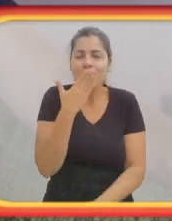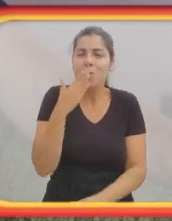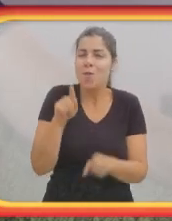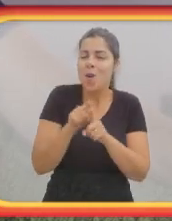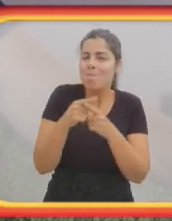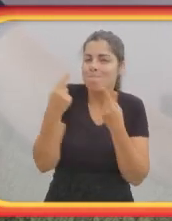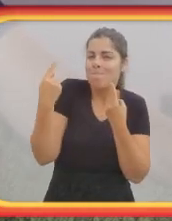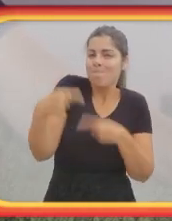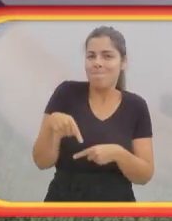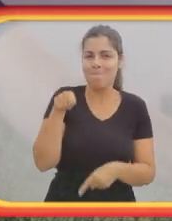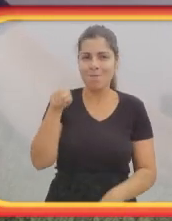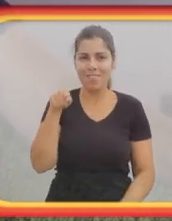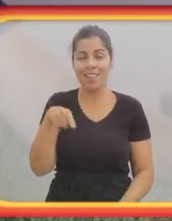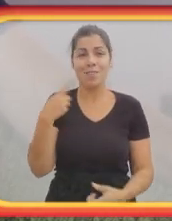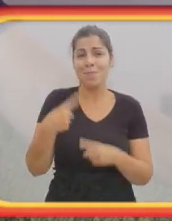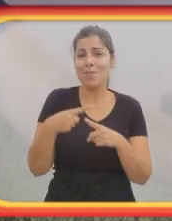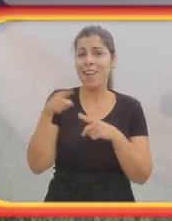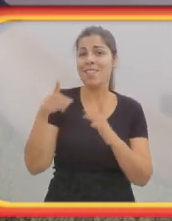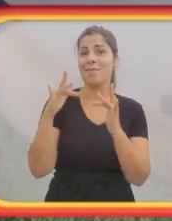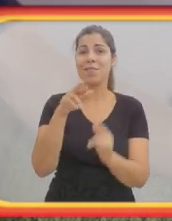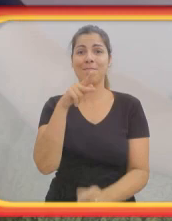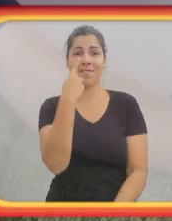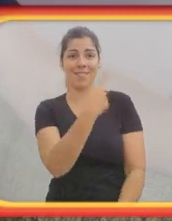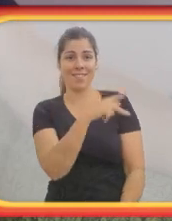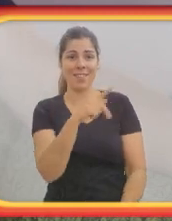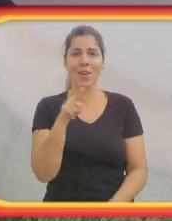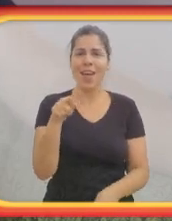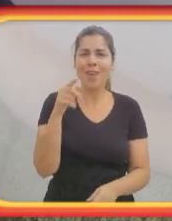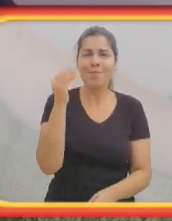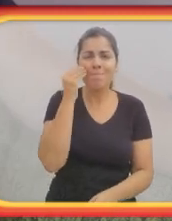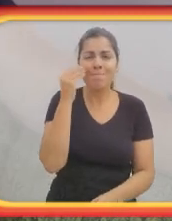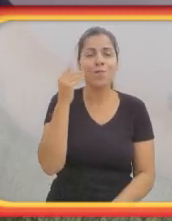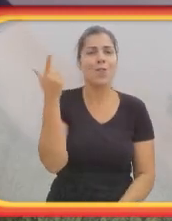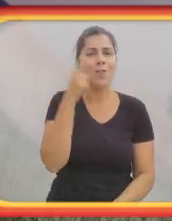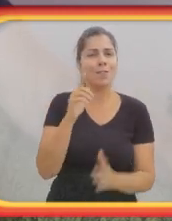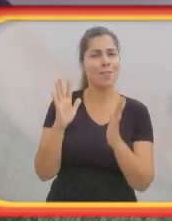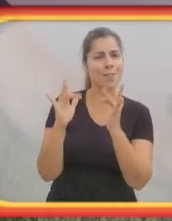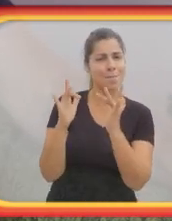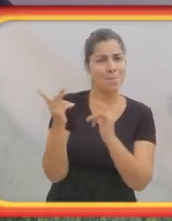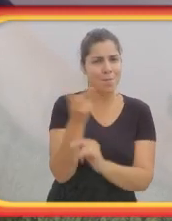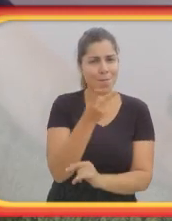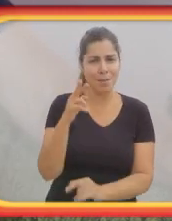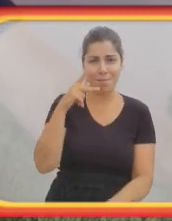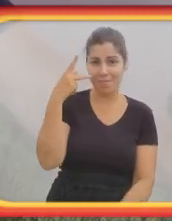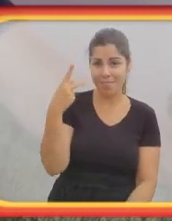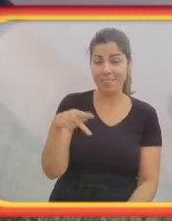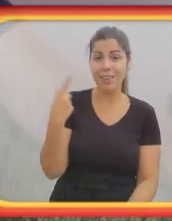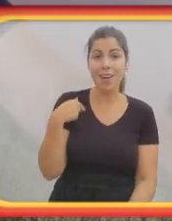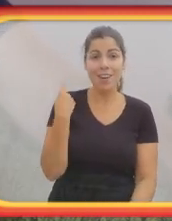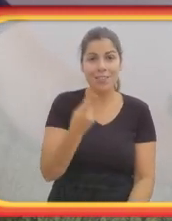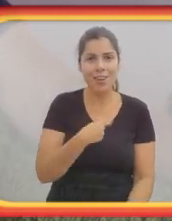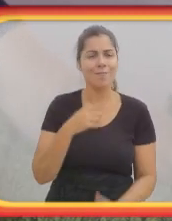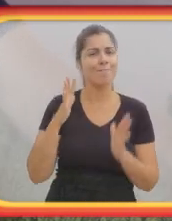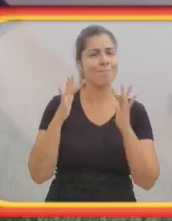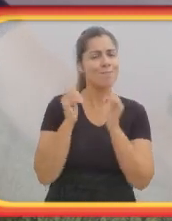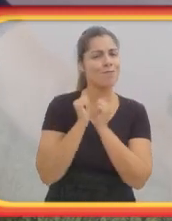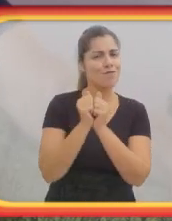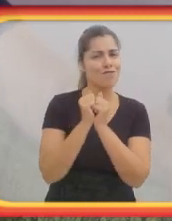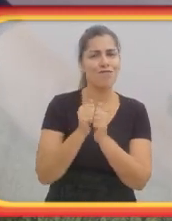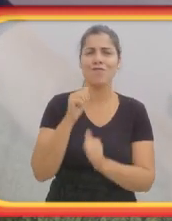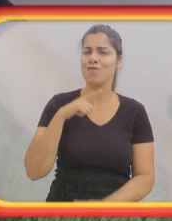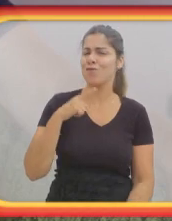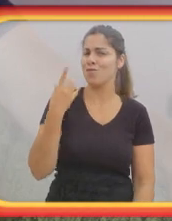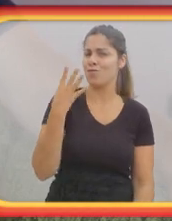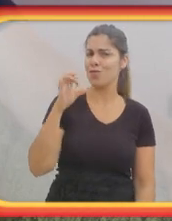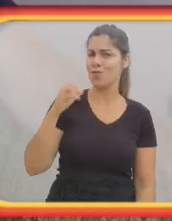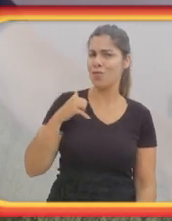assim. Foi tipo um desafio que eu fiz com ele, porque ele namorava a irmã dela. O negócio foi esse, que ele namorava a irmã dela, então